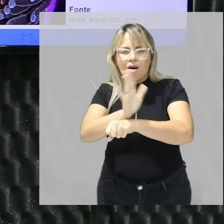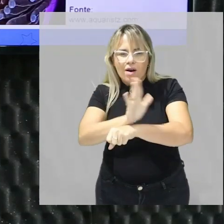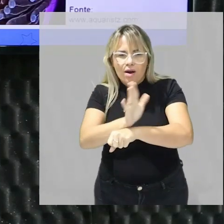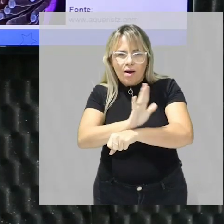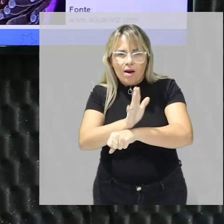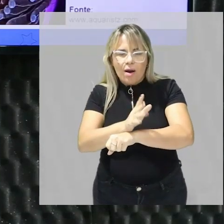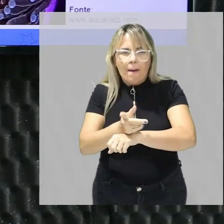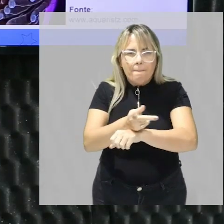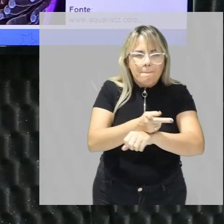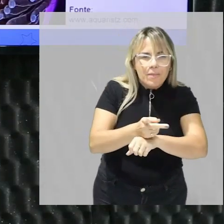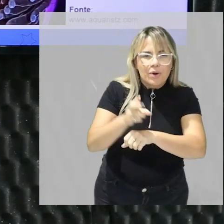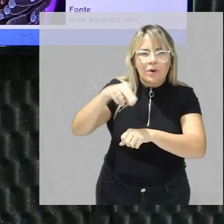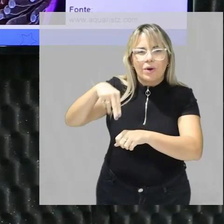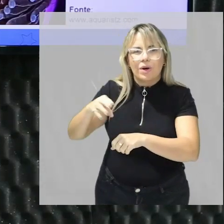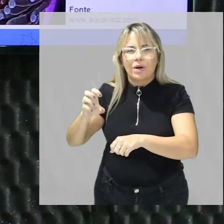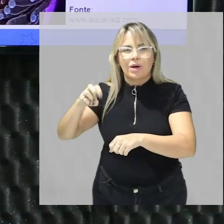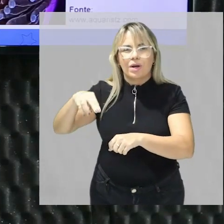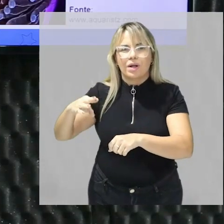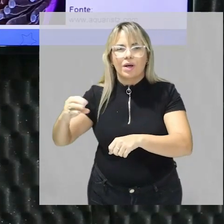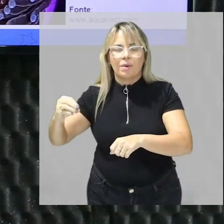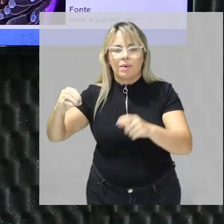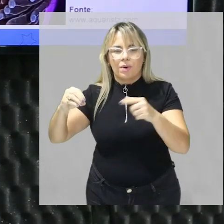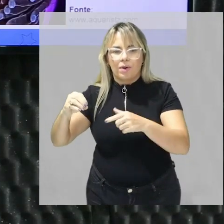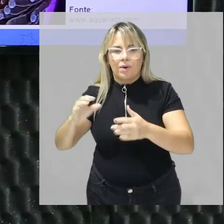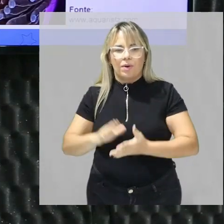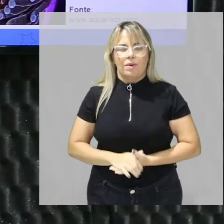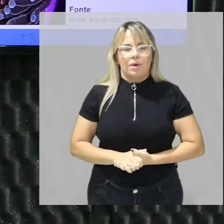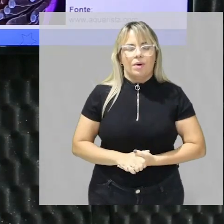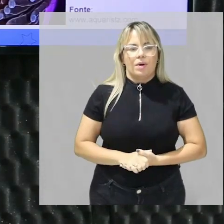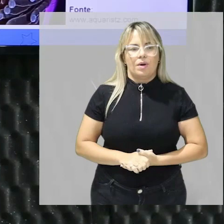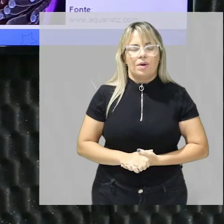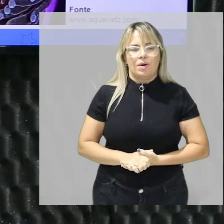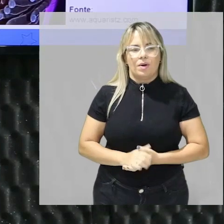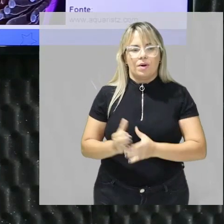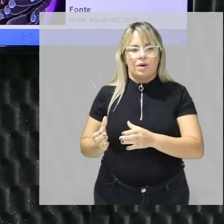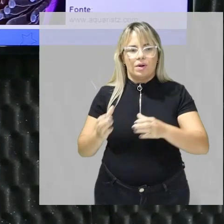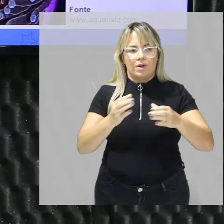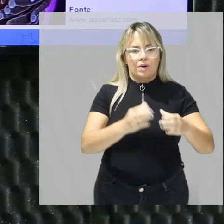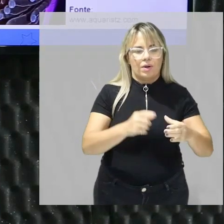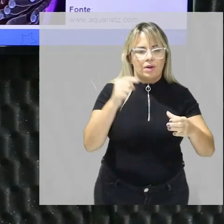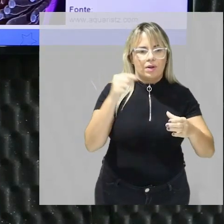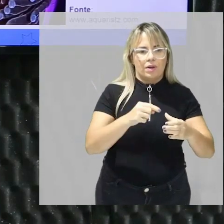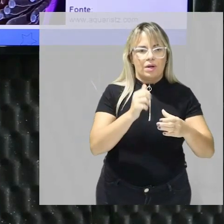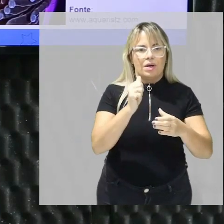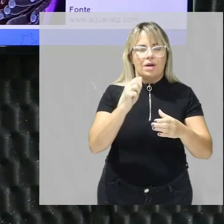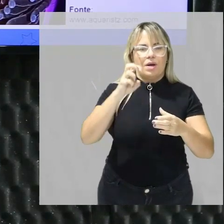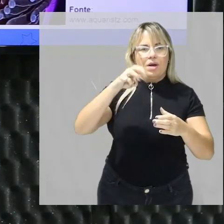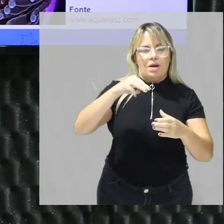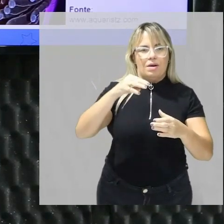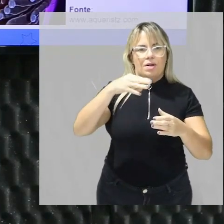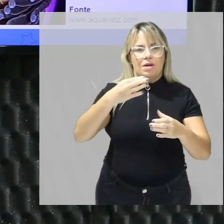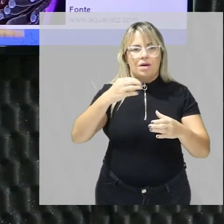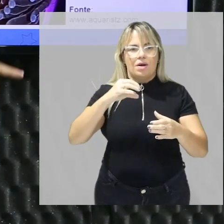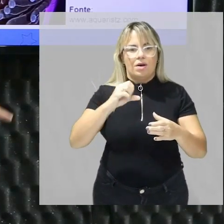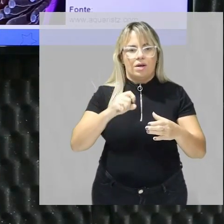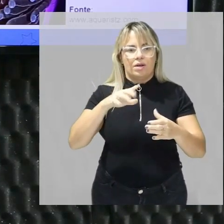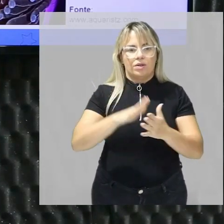Procurando Nemo, né? Tem um peixe palhaço que mora na anêmona do mar. Então, essa anêmona aqui